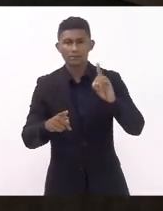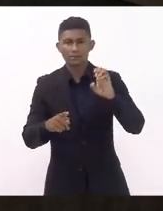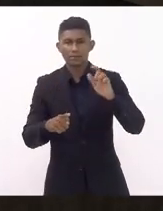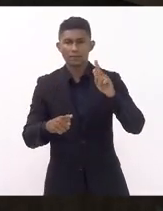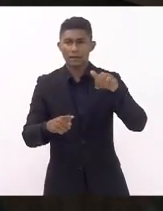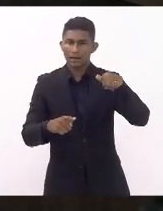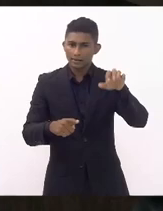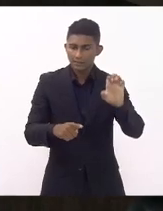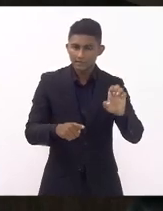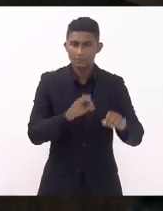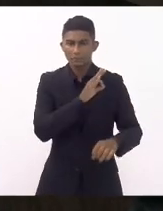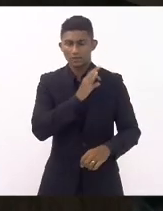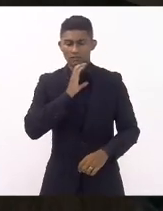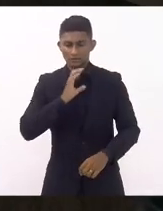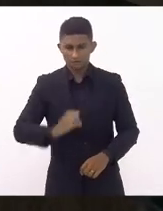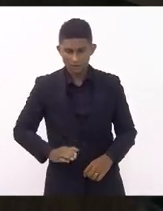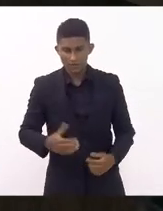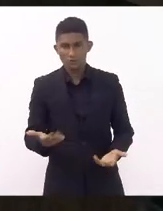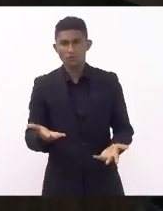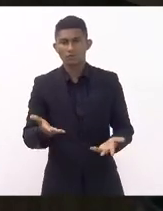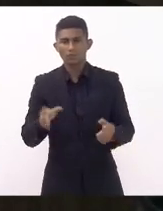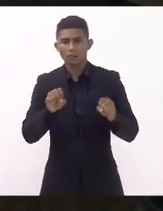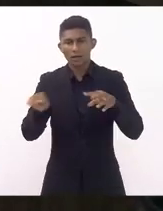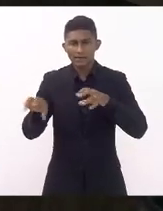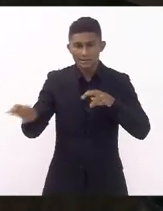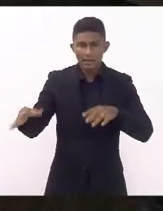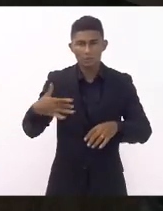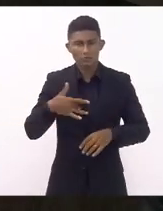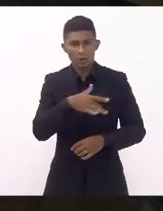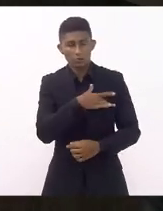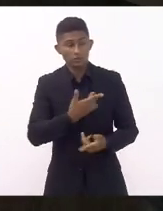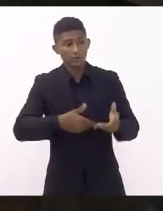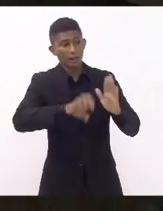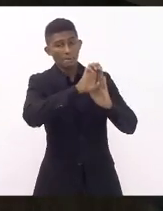Civil, Polícia Militar, Educação, Saúde.